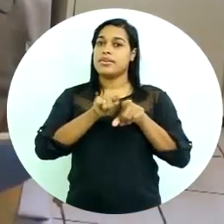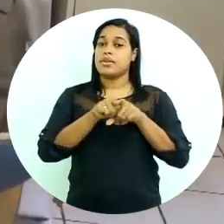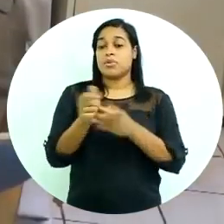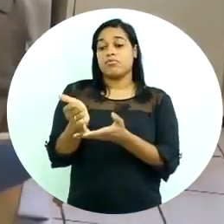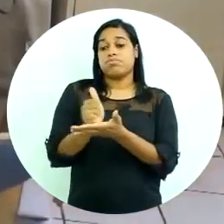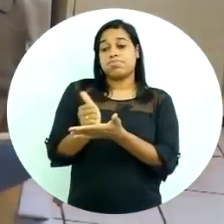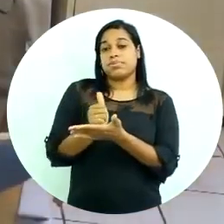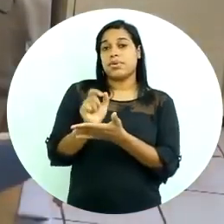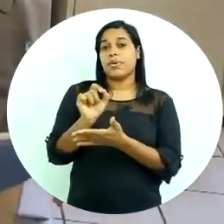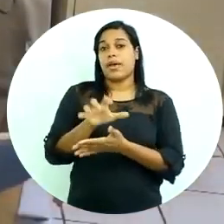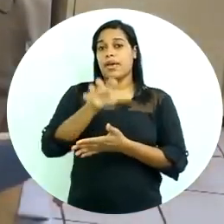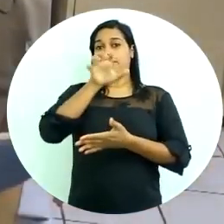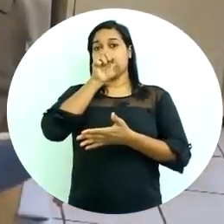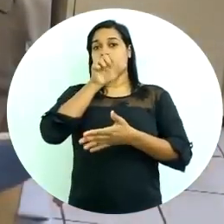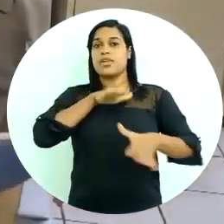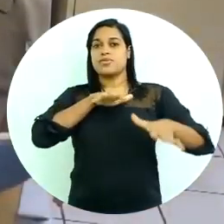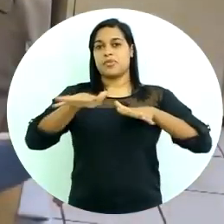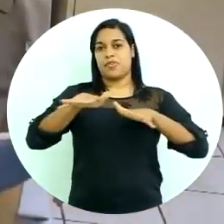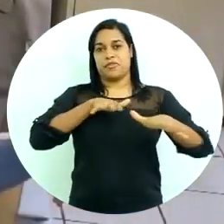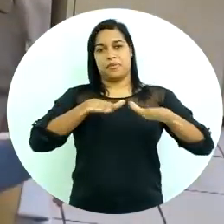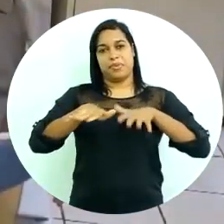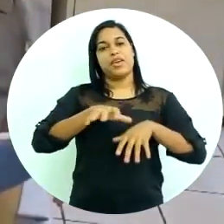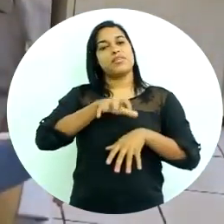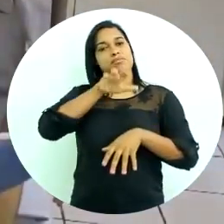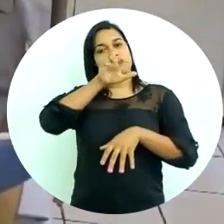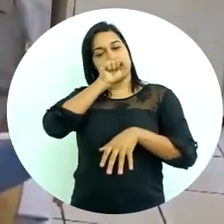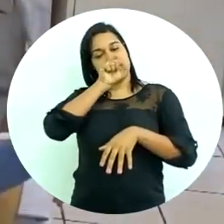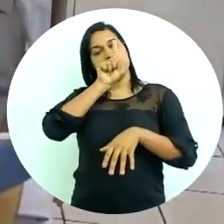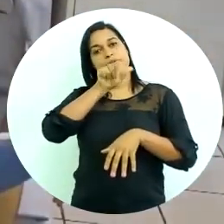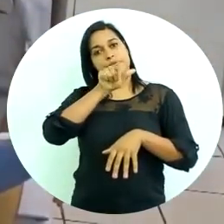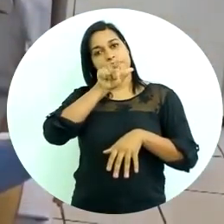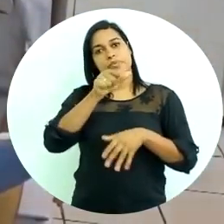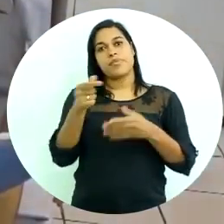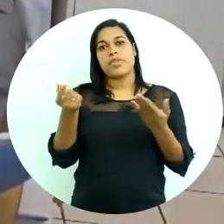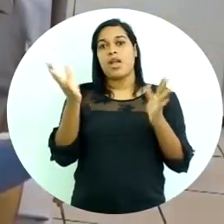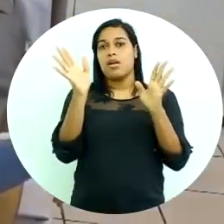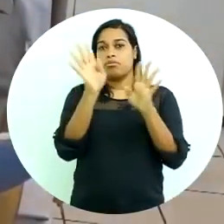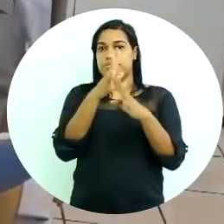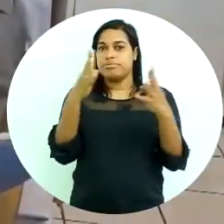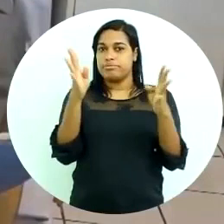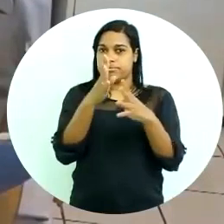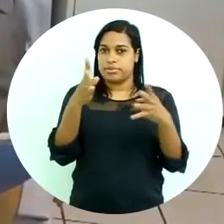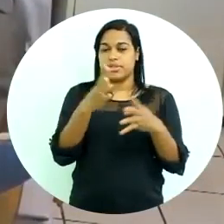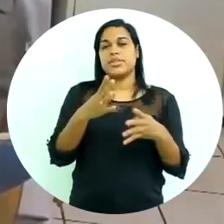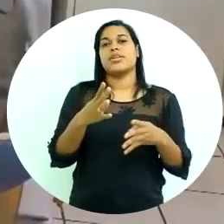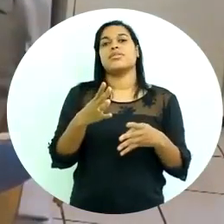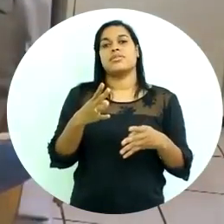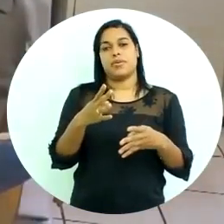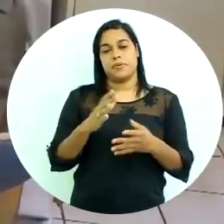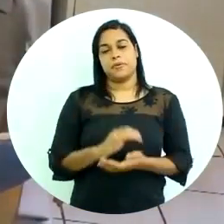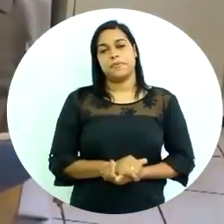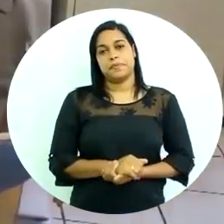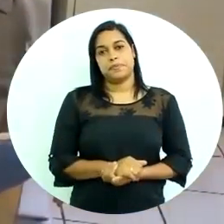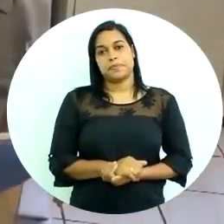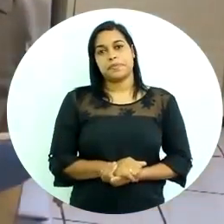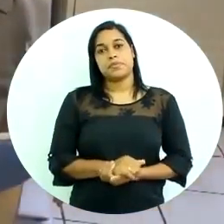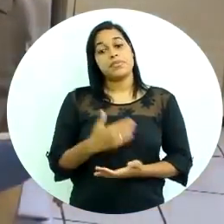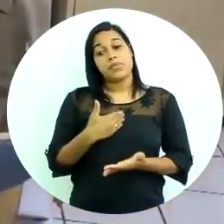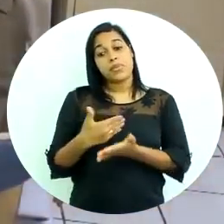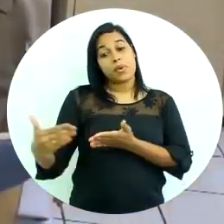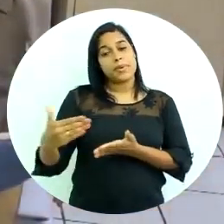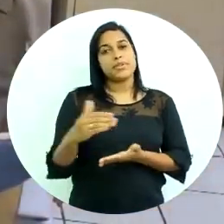também a respiração, os movimentos respiratórios através da ventilação artificial. Então vamos